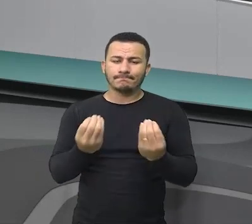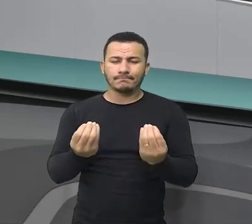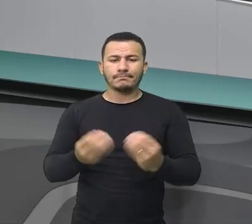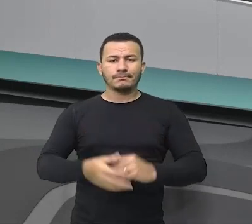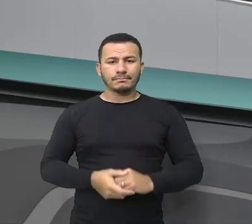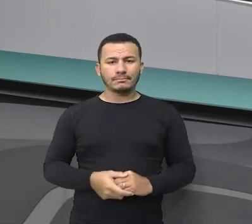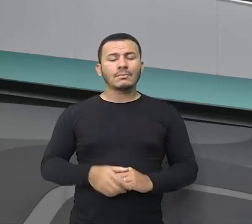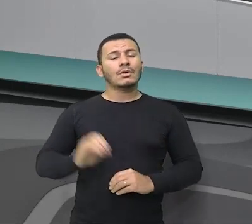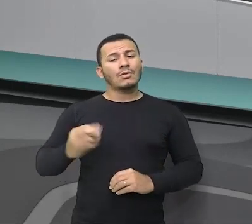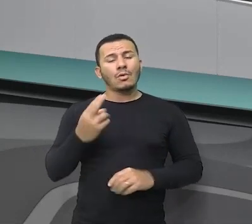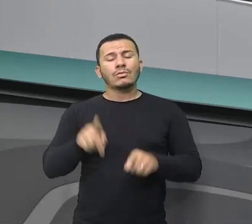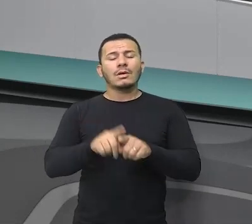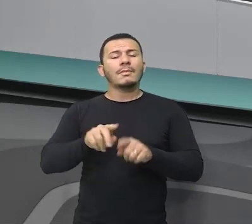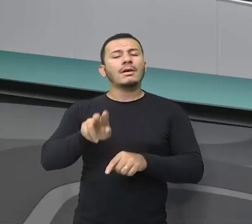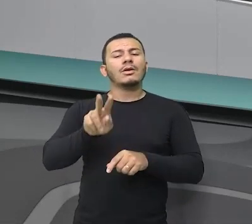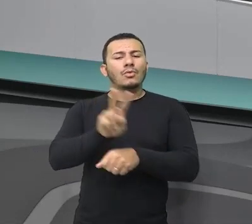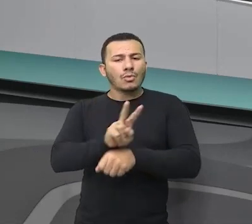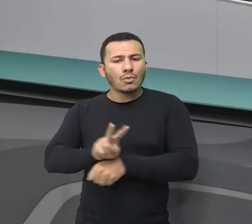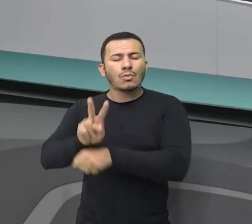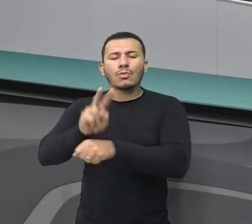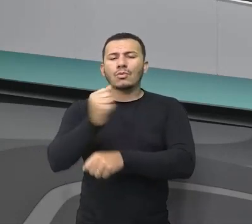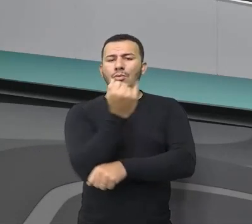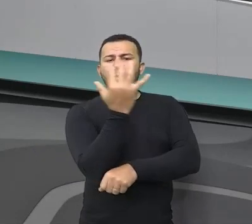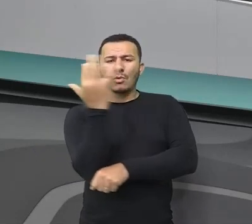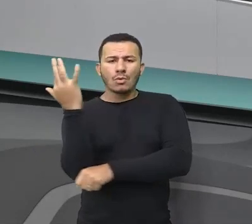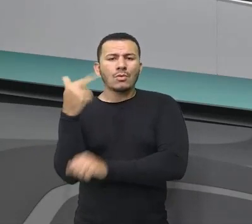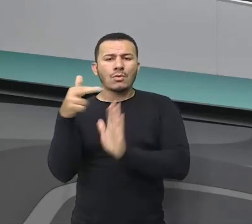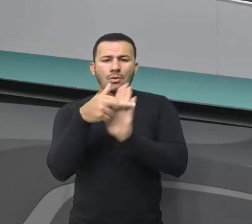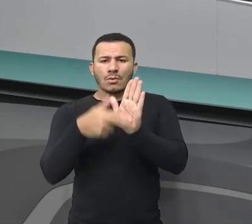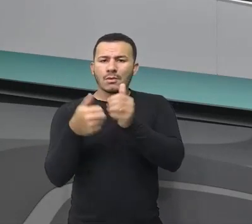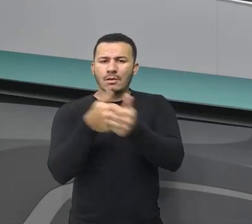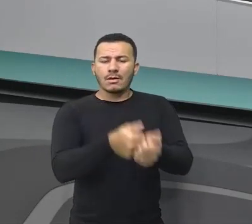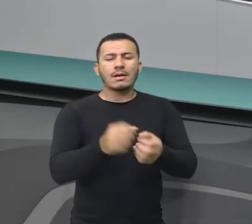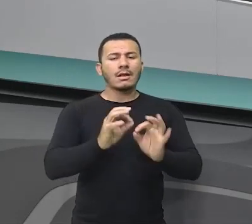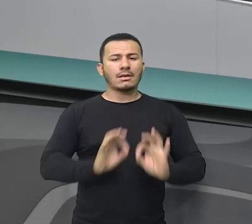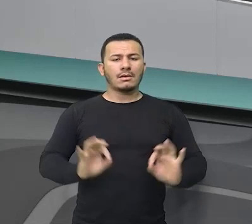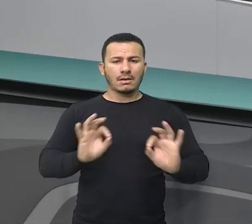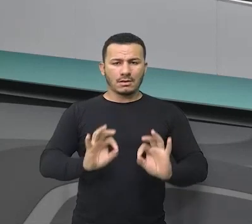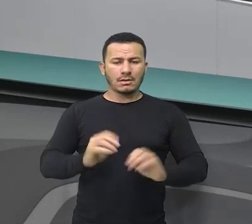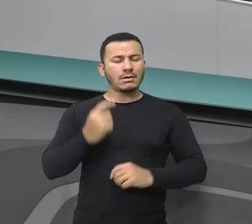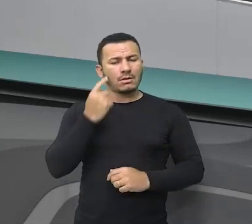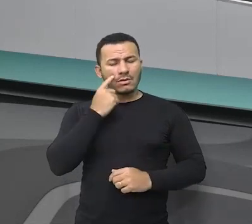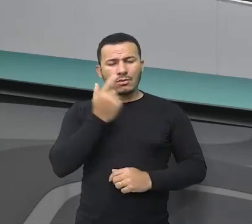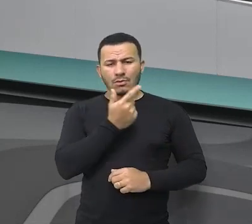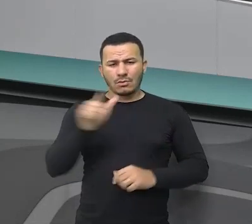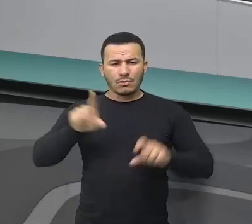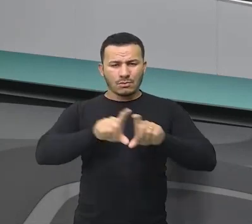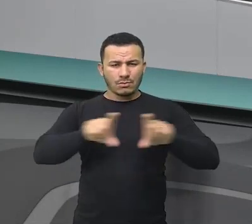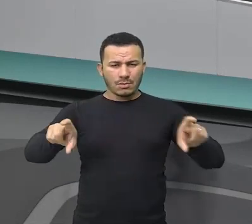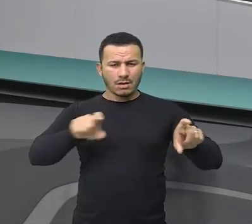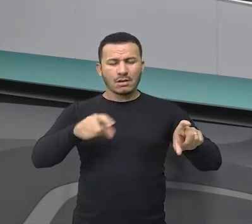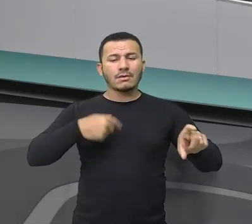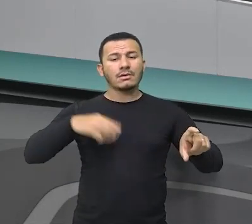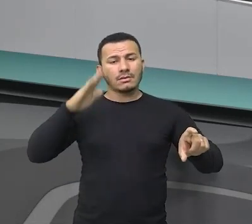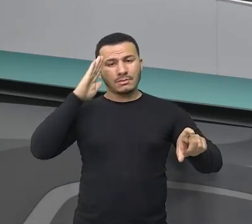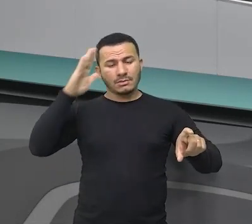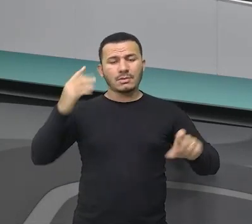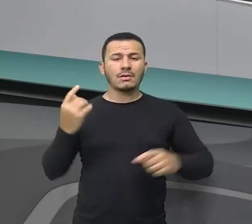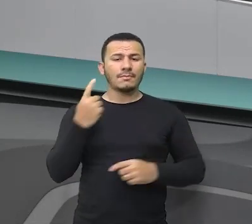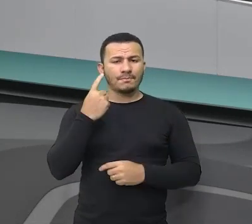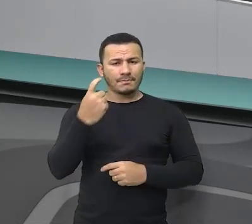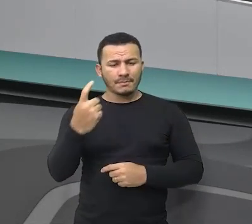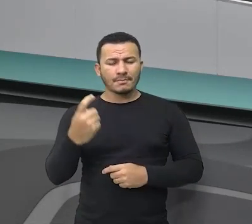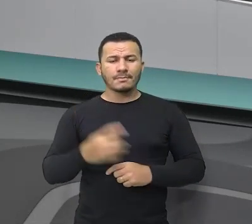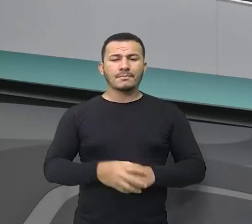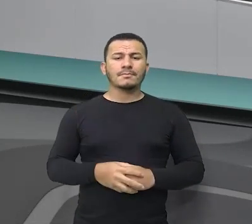zoneamento ecológico e econômico. E aí tem um parágrafo bem interessante no qual ele diz bem aqui: o desenvolvimento econômico, em